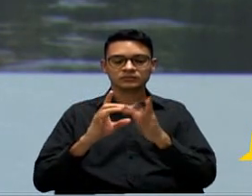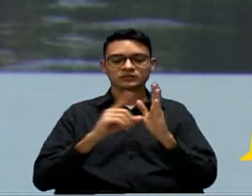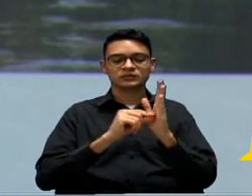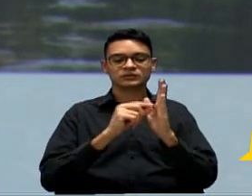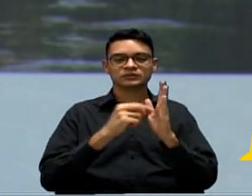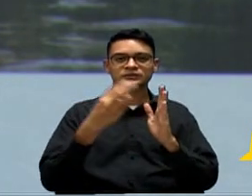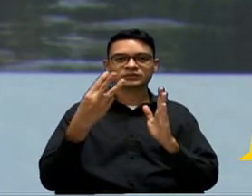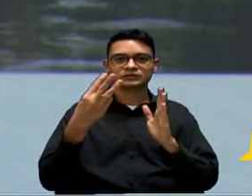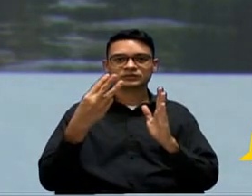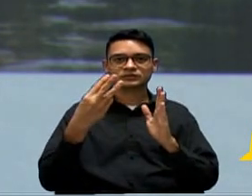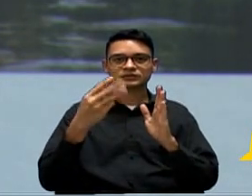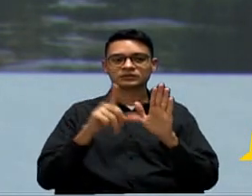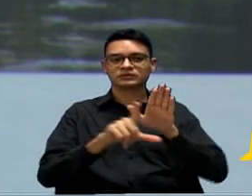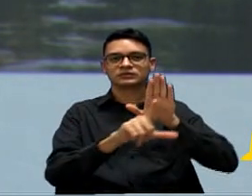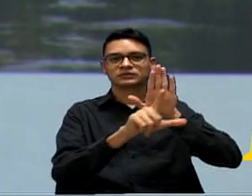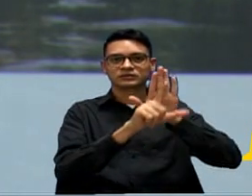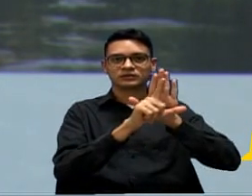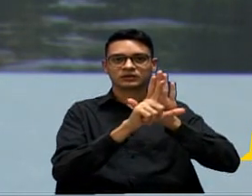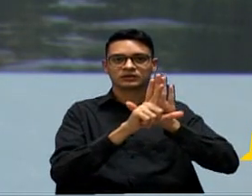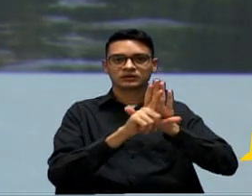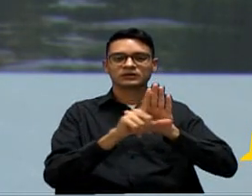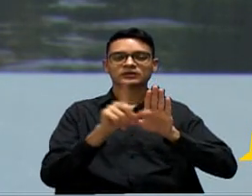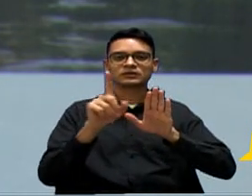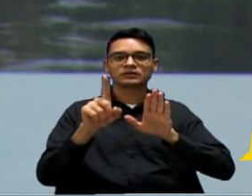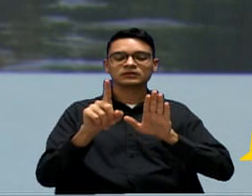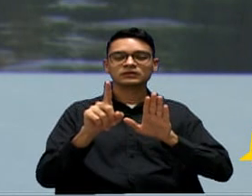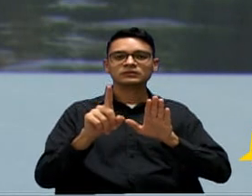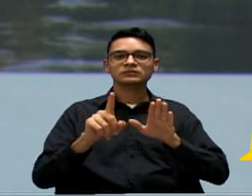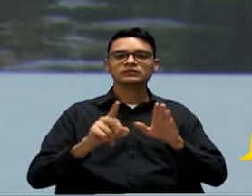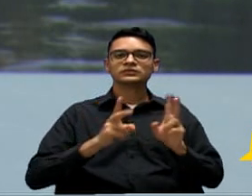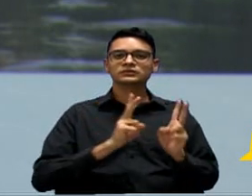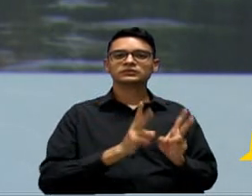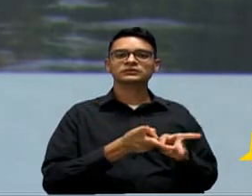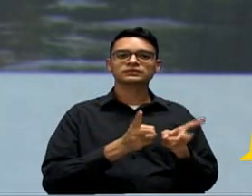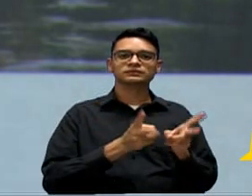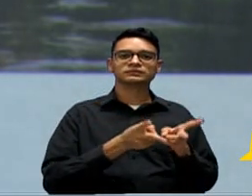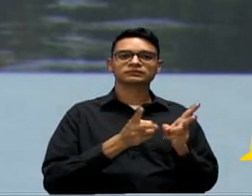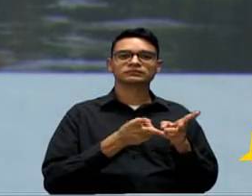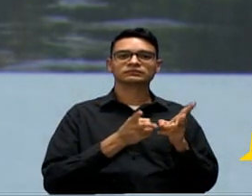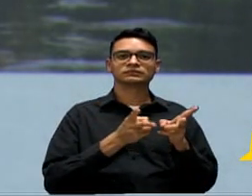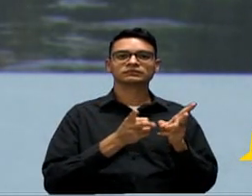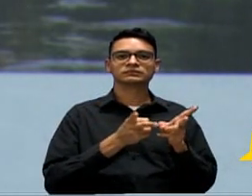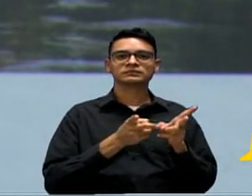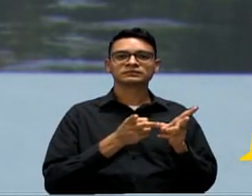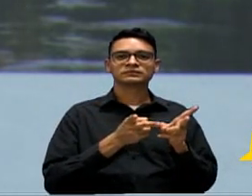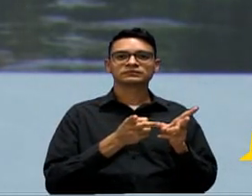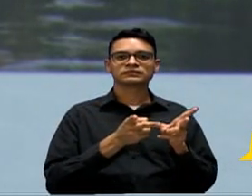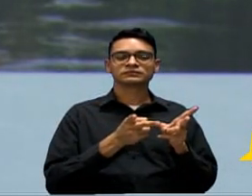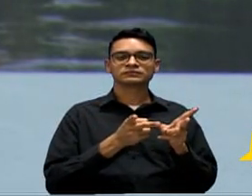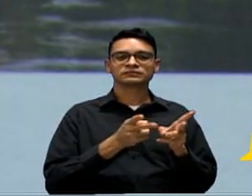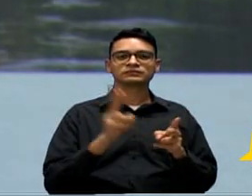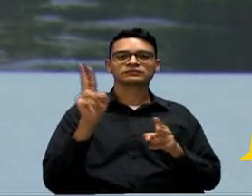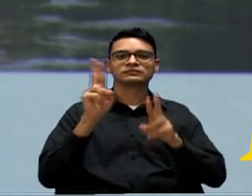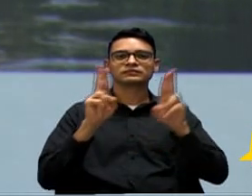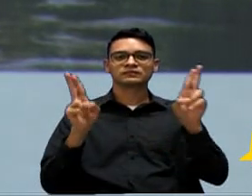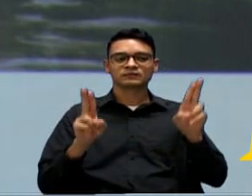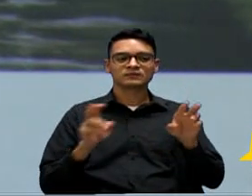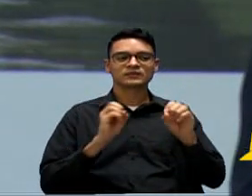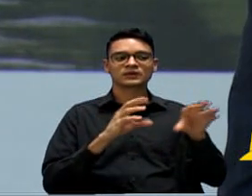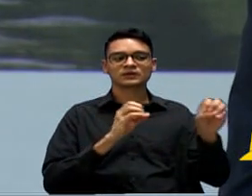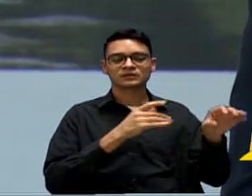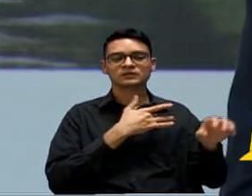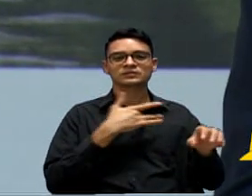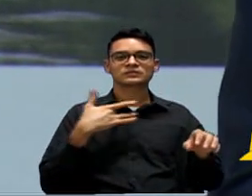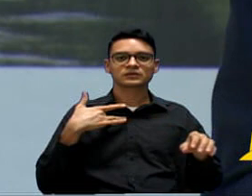artigo 3º dessa lei, ressalvadas as nomeações nas áreas de educação,